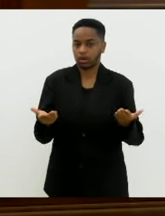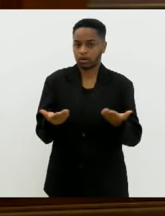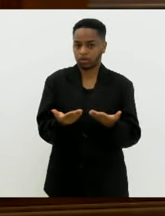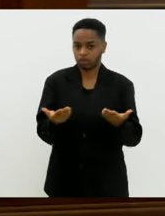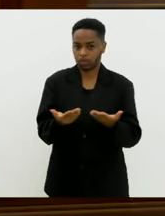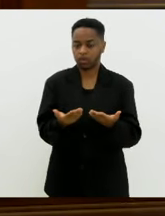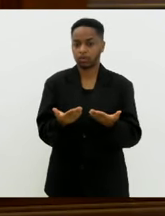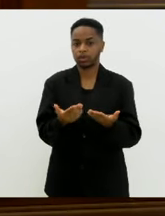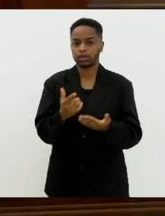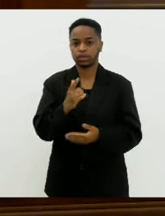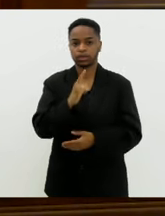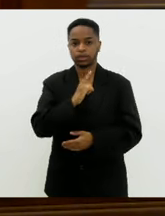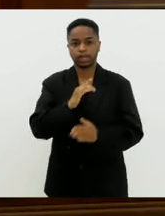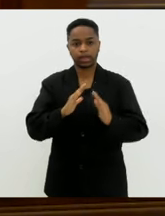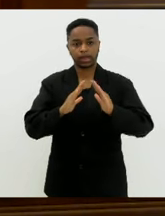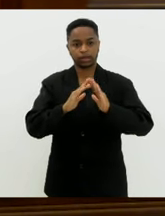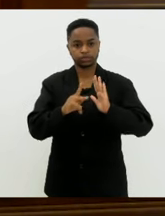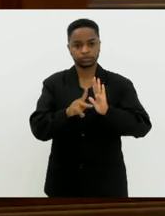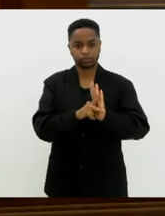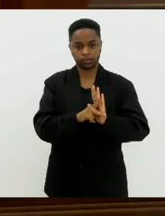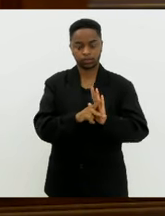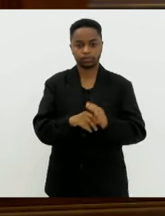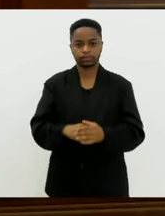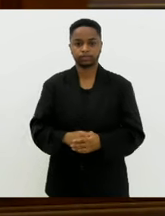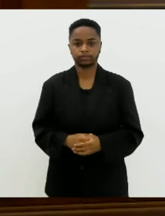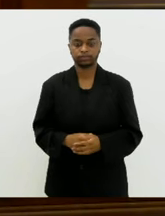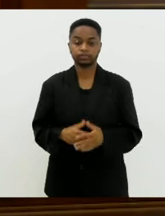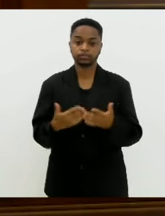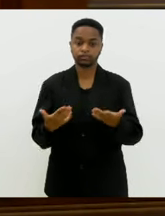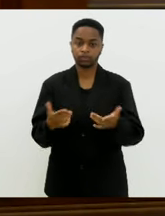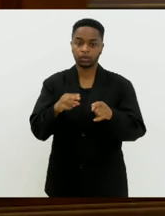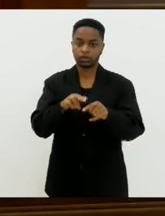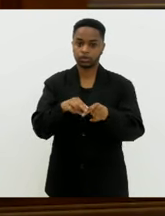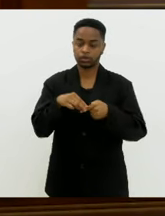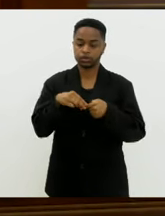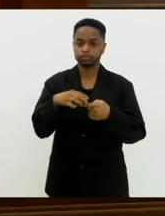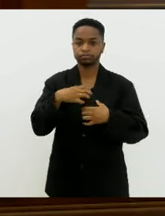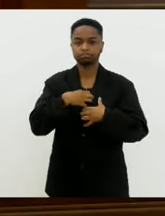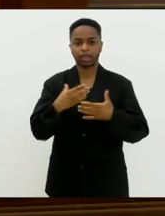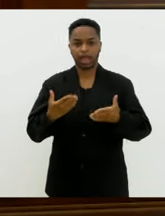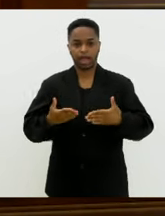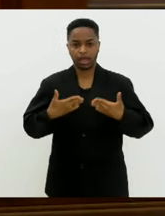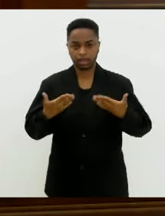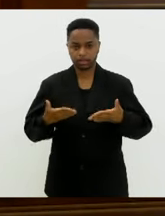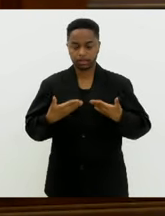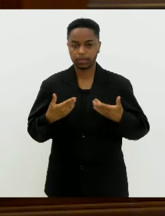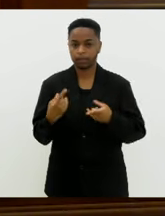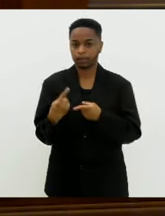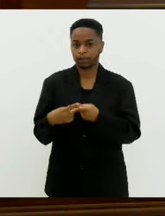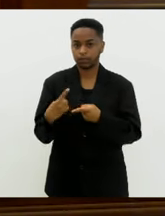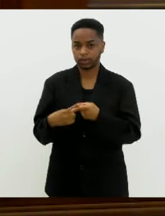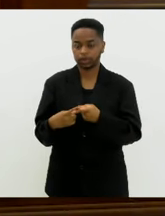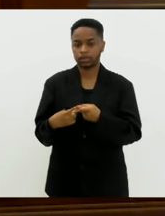ter suas casas próprias. Esse é um motivo de muita alegria, porque contempla